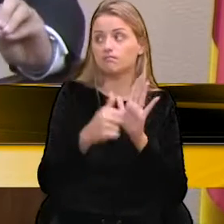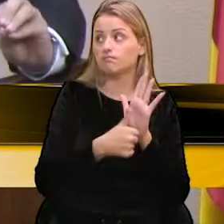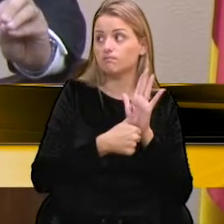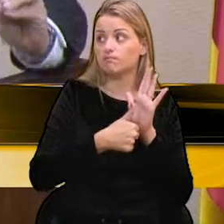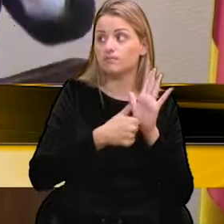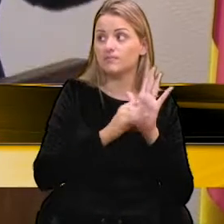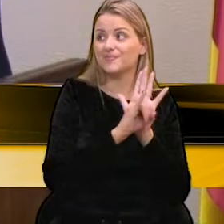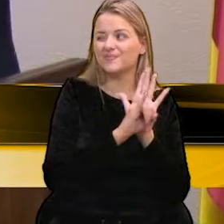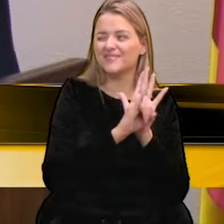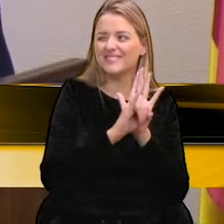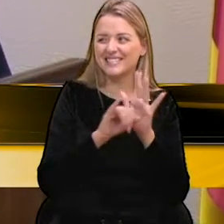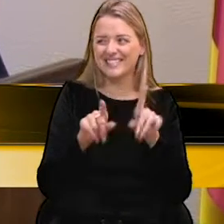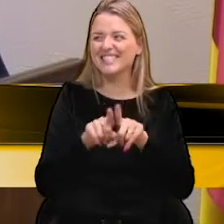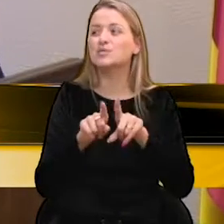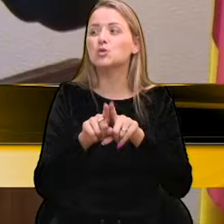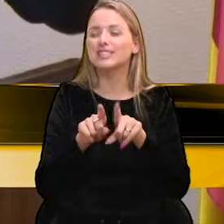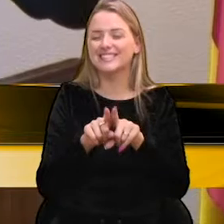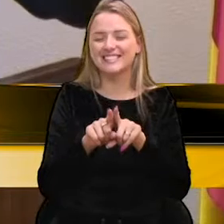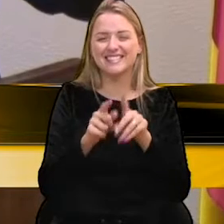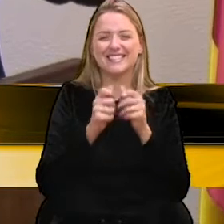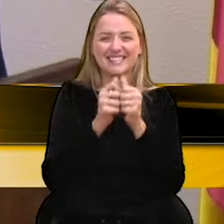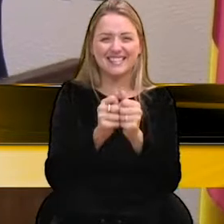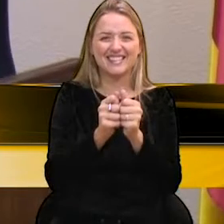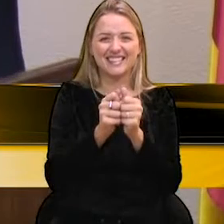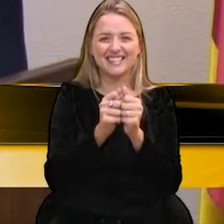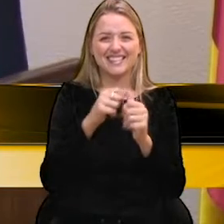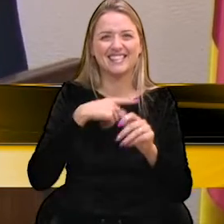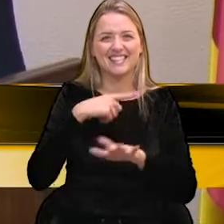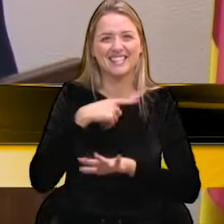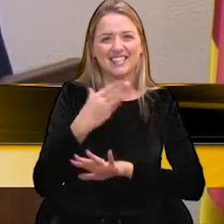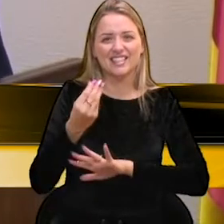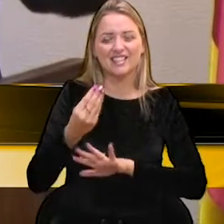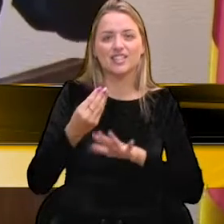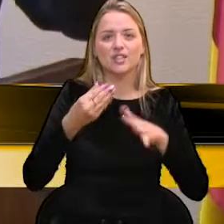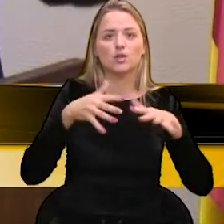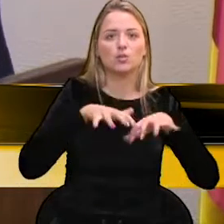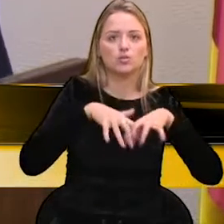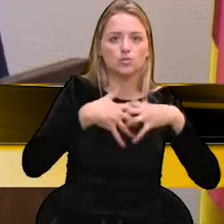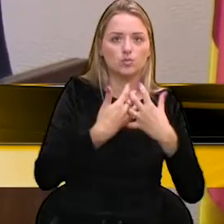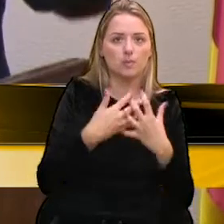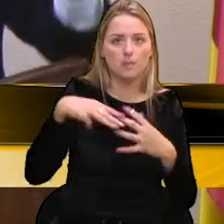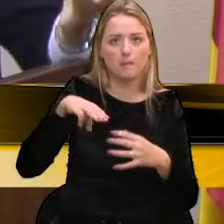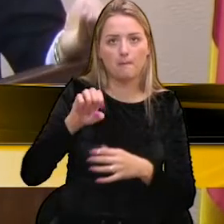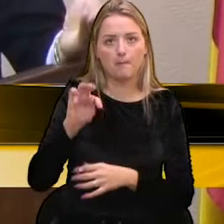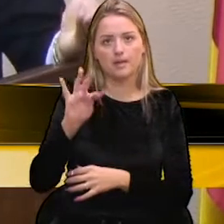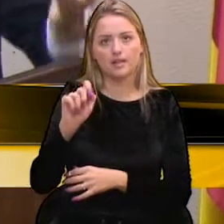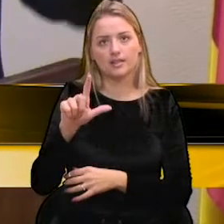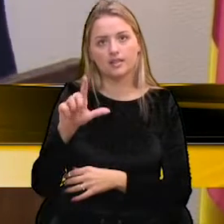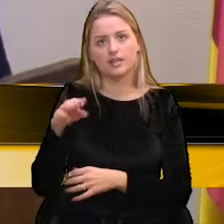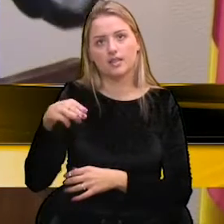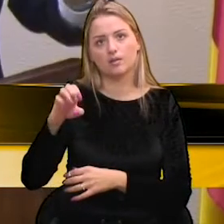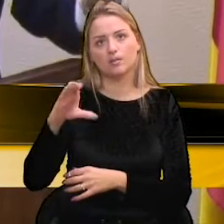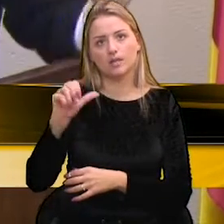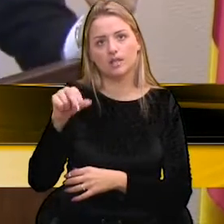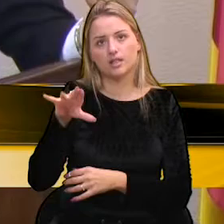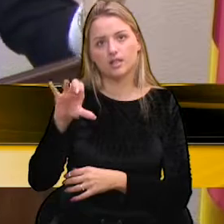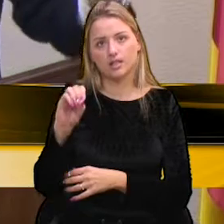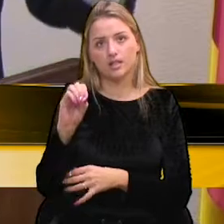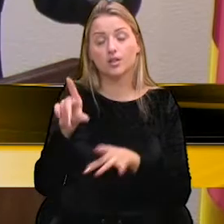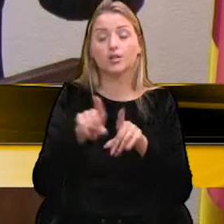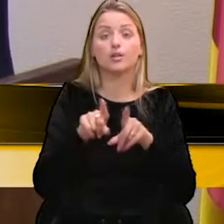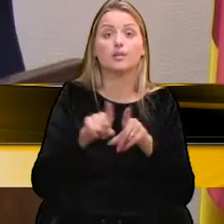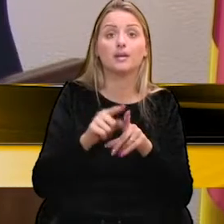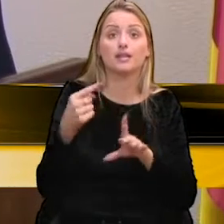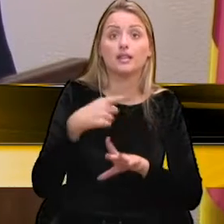do setor, e nós temos muitos setores pujantes hoje, dentre eles o metal mecânico, somos o segundo polo, em que pese a baixa na